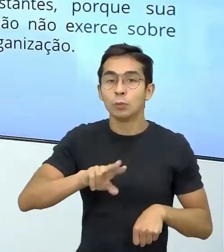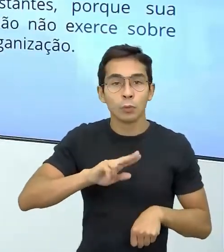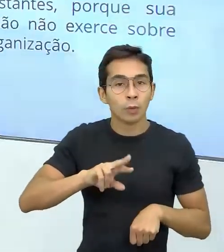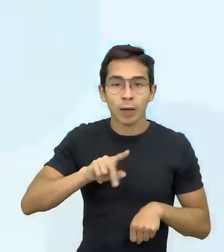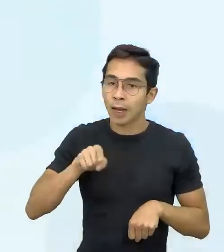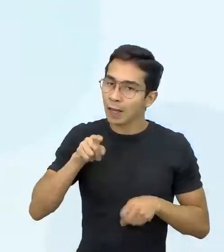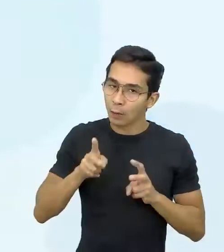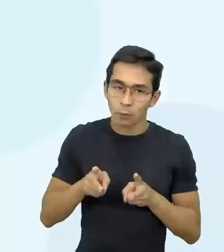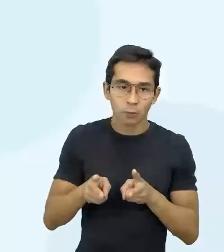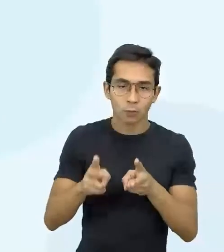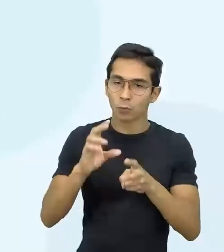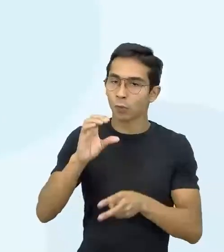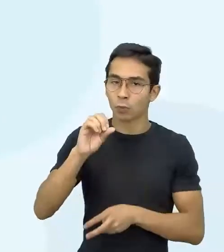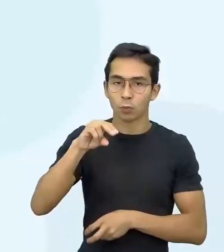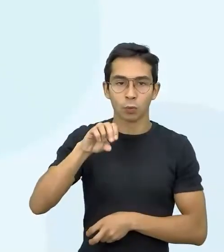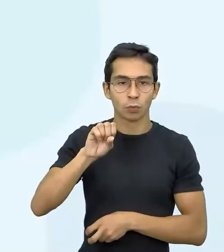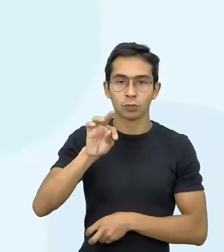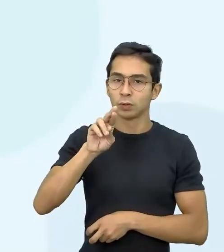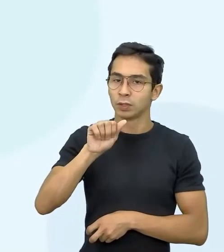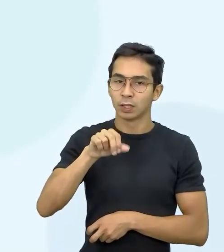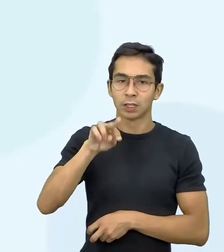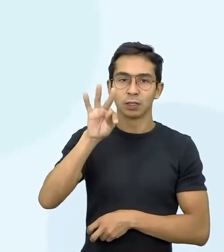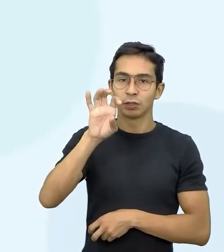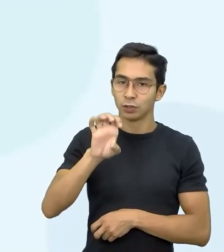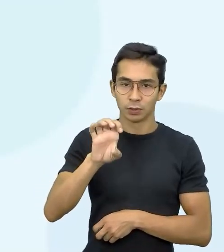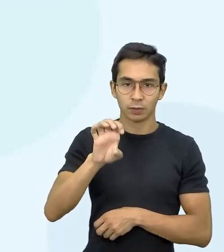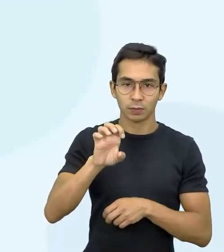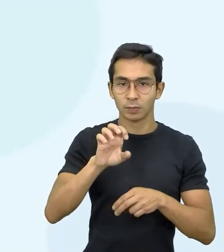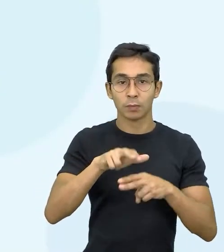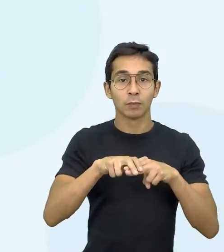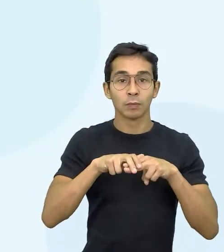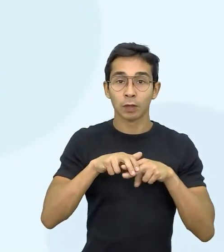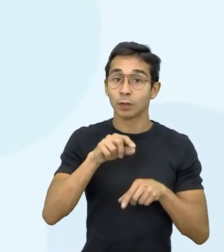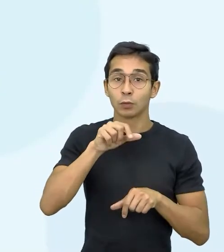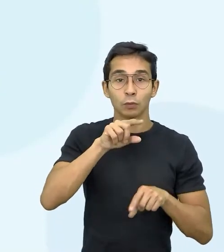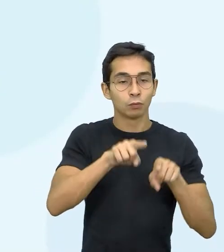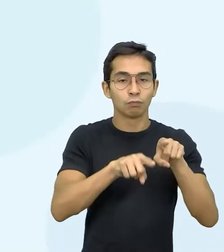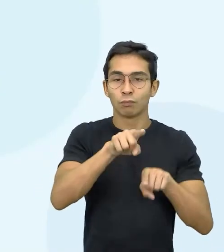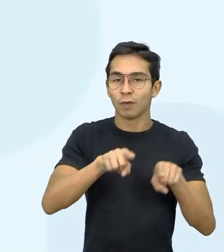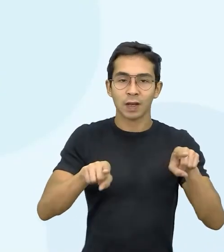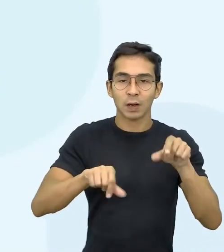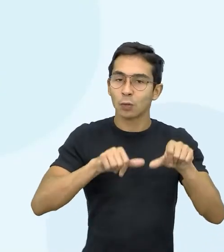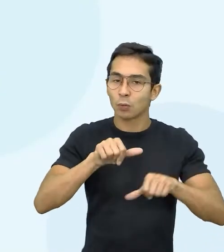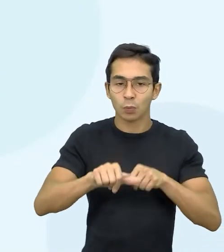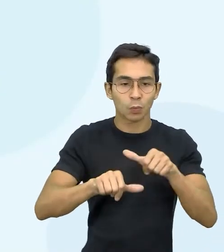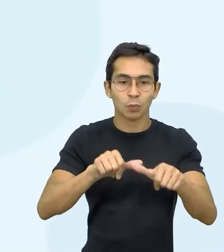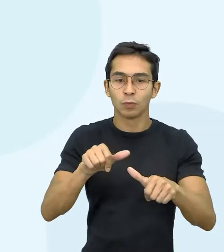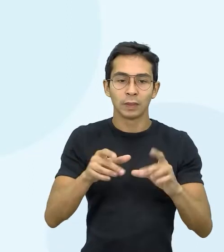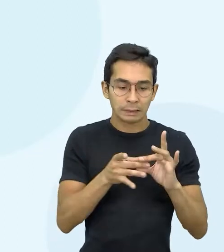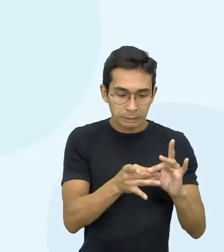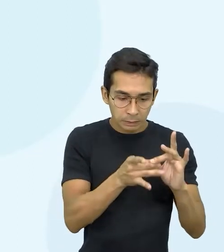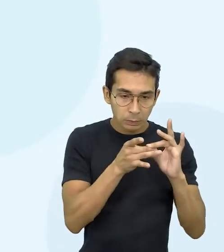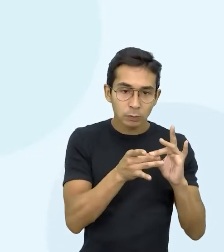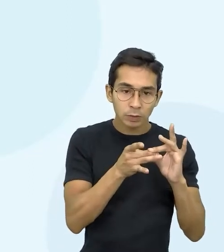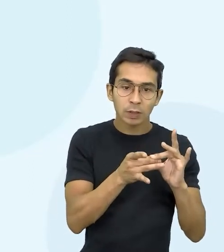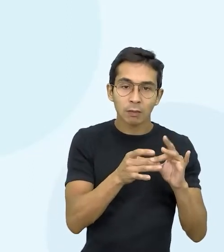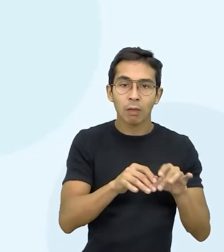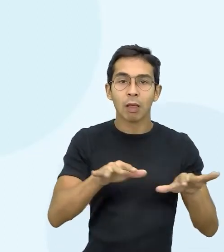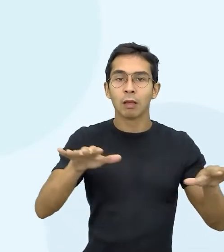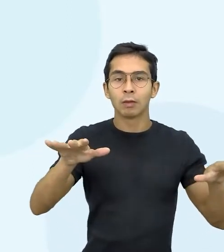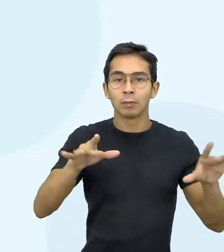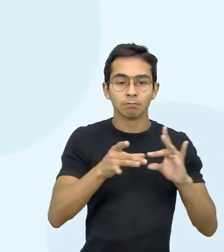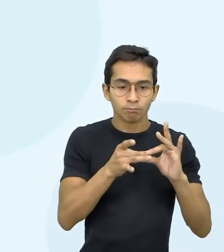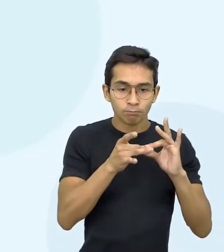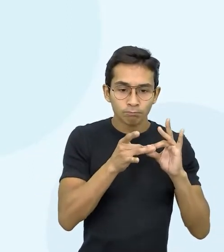sua concentração não varia e a pressão não exerce sobre eles influência em função de